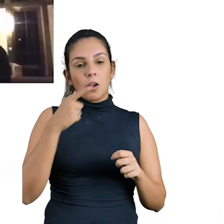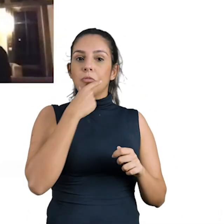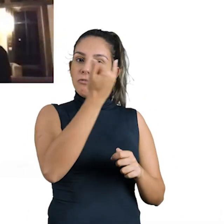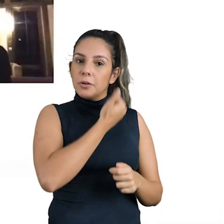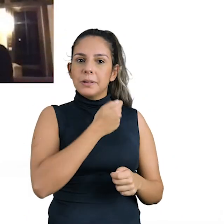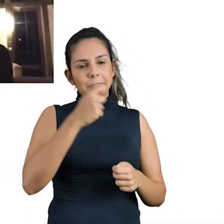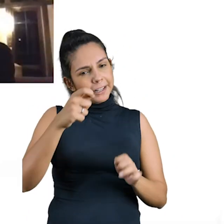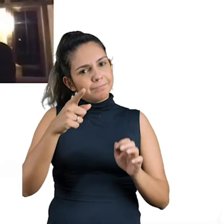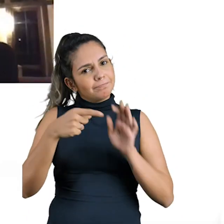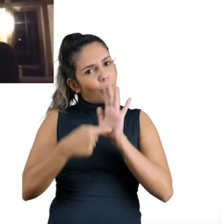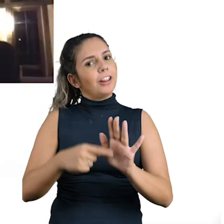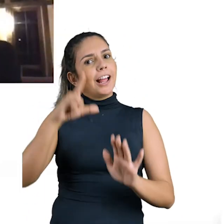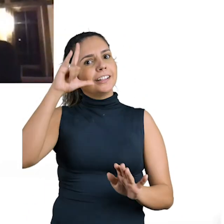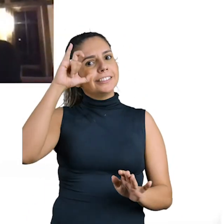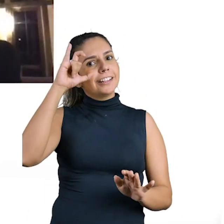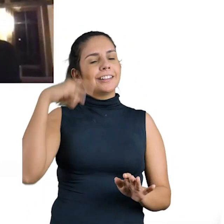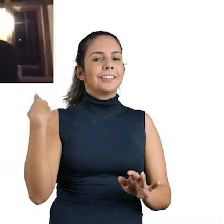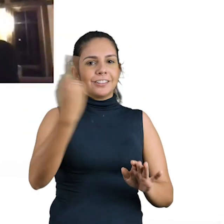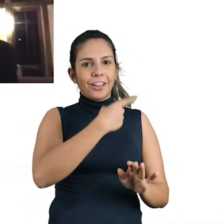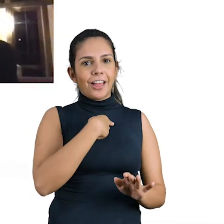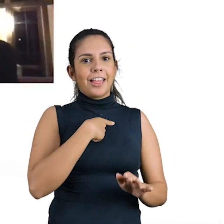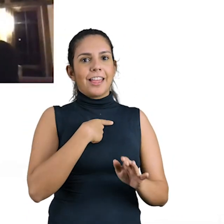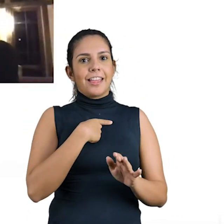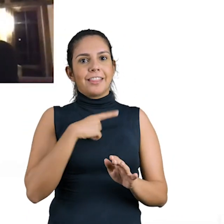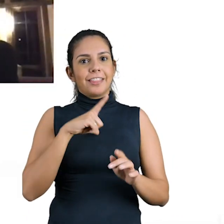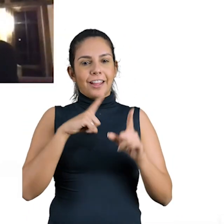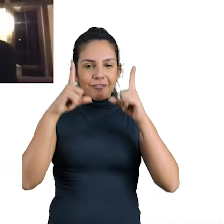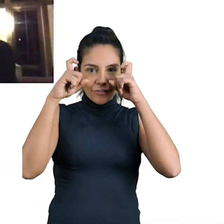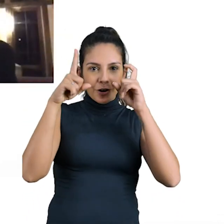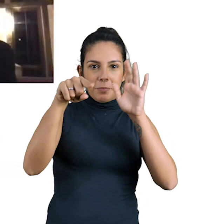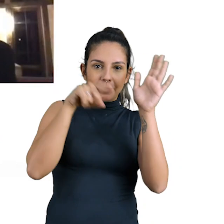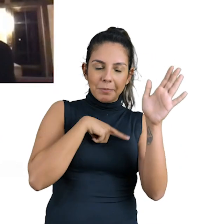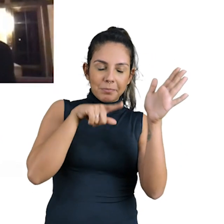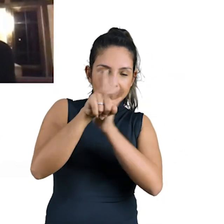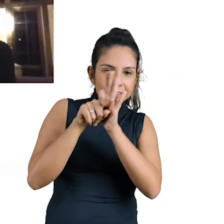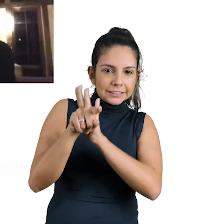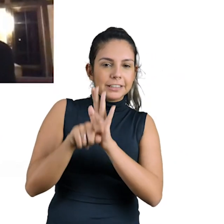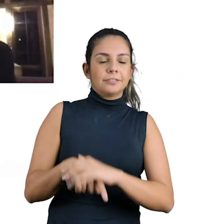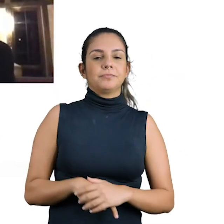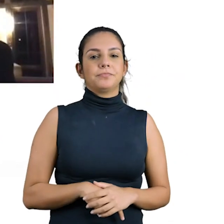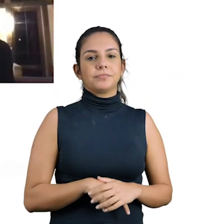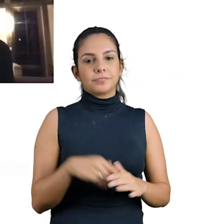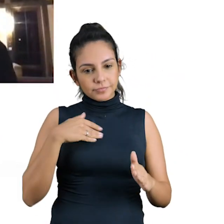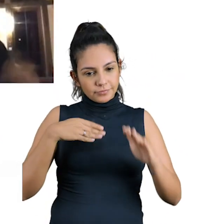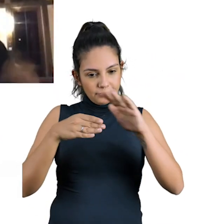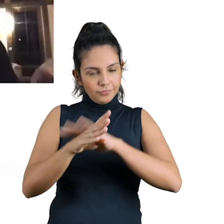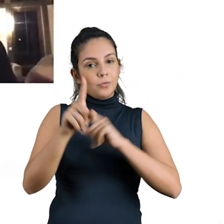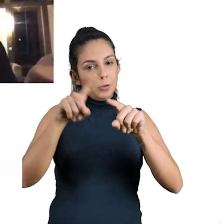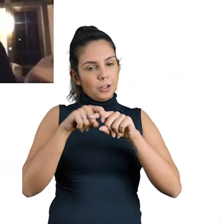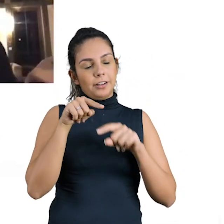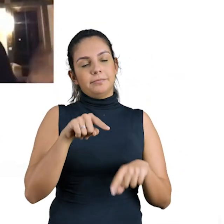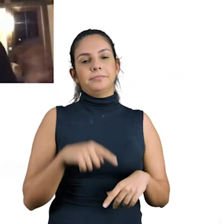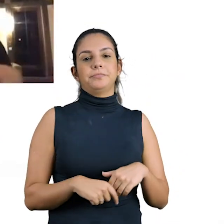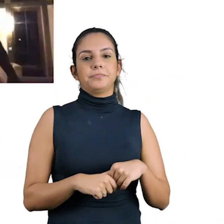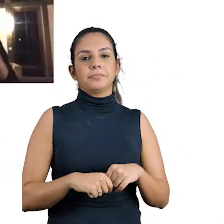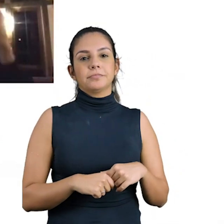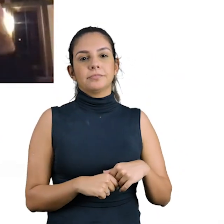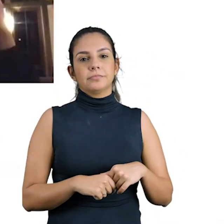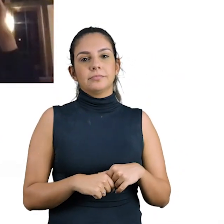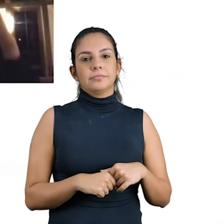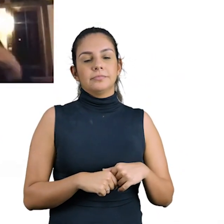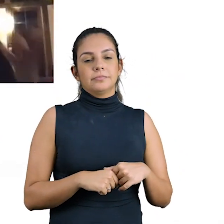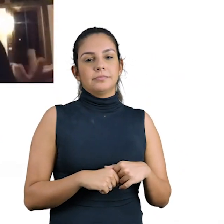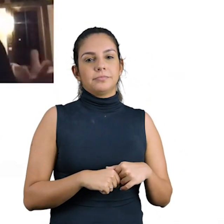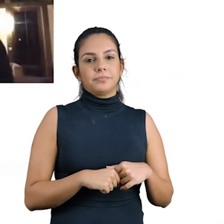Instagram para dividir com a gente as imagens que você está pesquisando e tudo mais. Eu entrei por conta disso, mas enfim, como